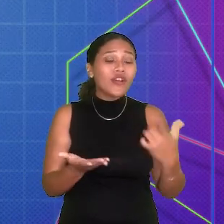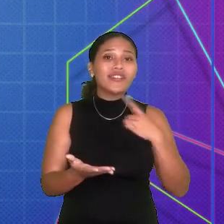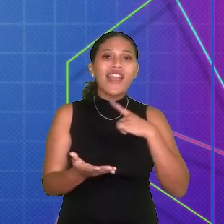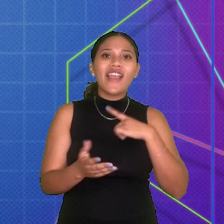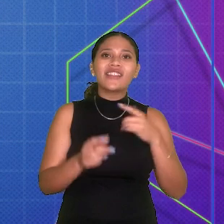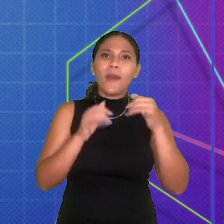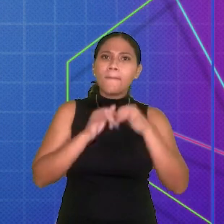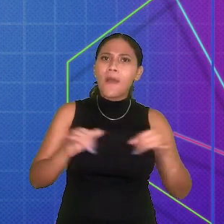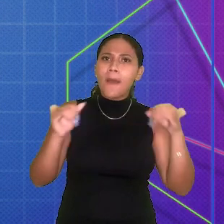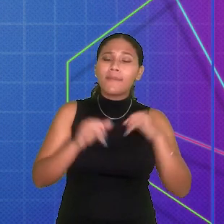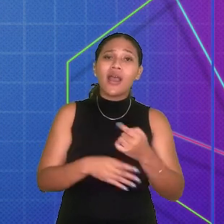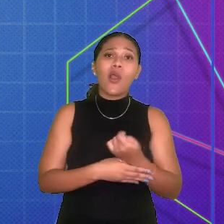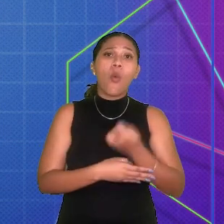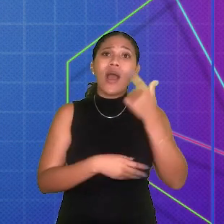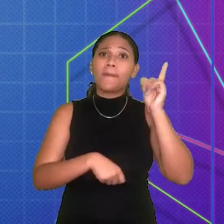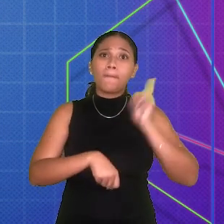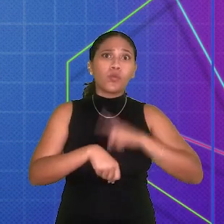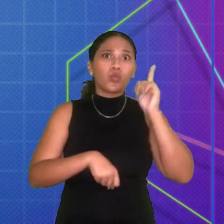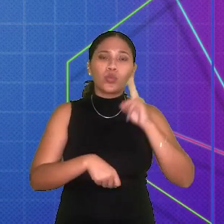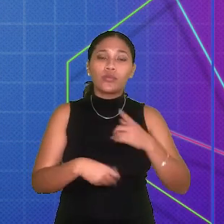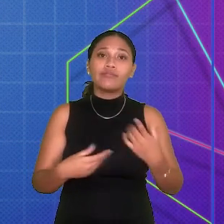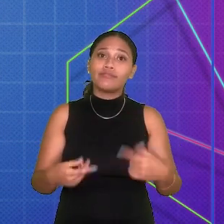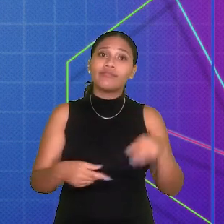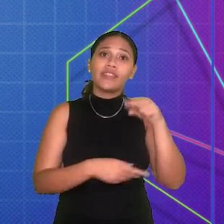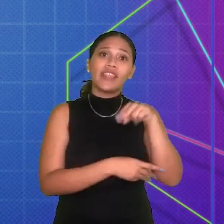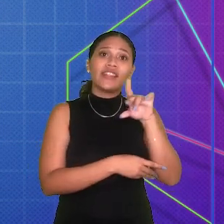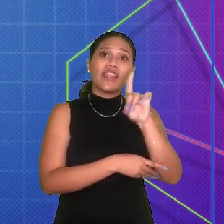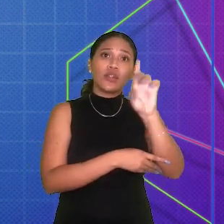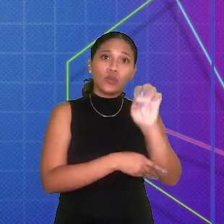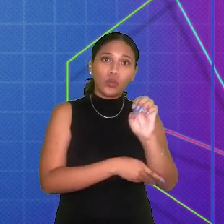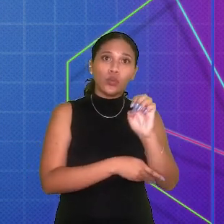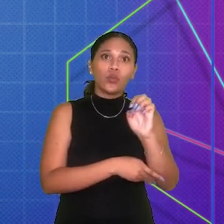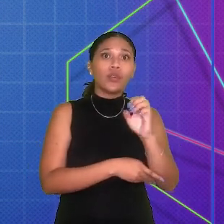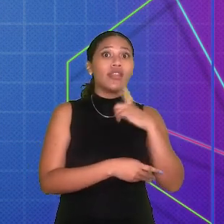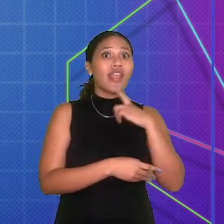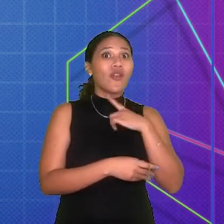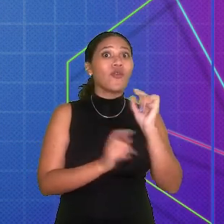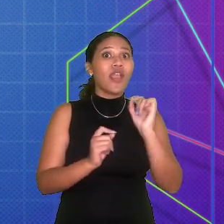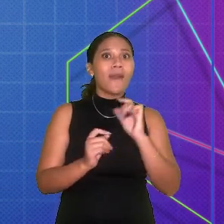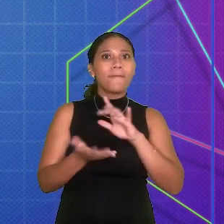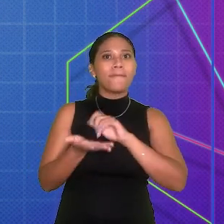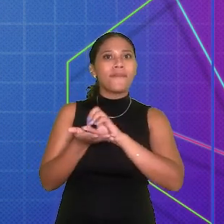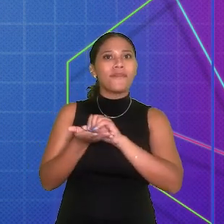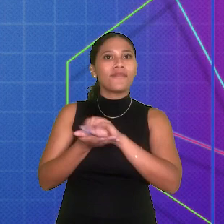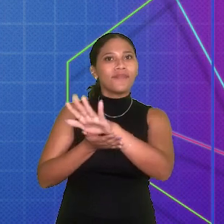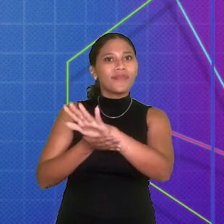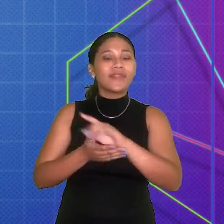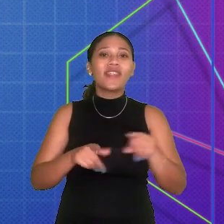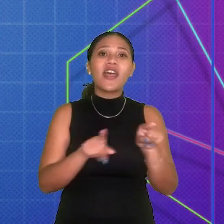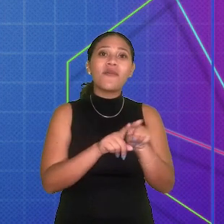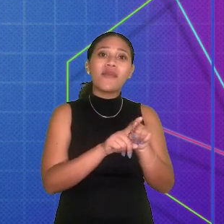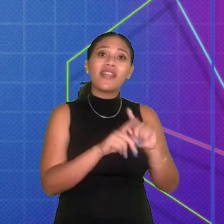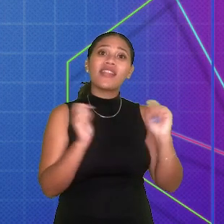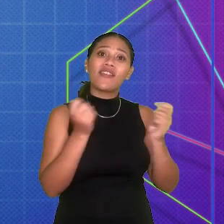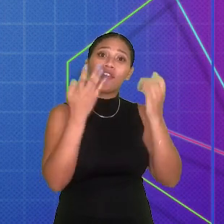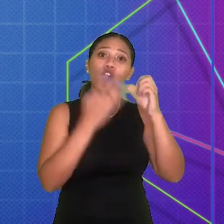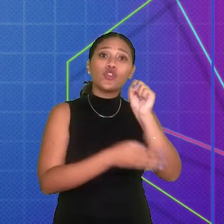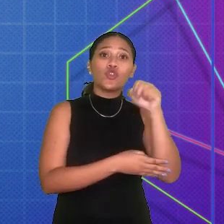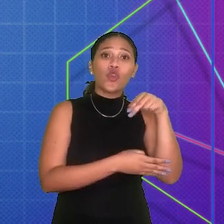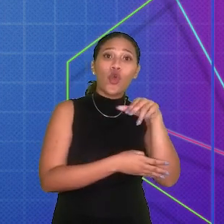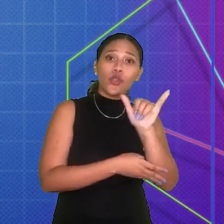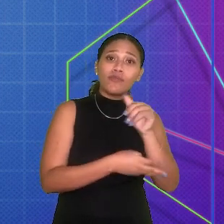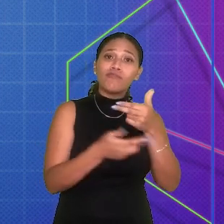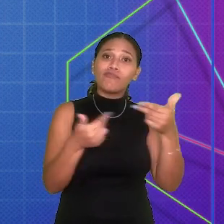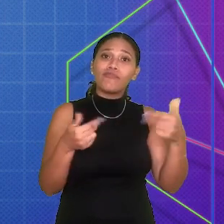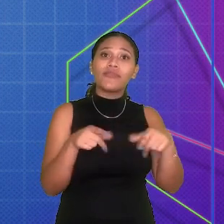acesso que temos aos lançamentos é quase instantâneo. A Nintendo lança um Direct, a Microsoft e a Sony fazem seus eventos próprios,